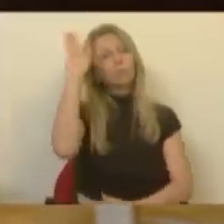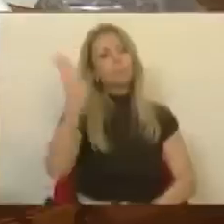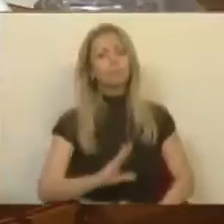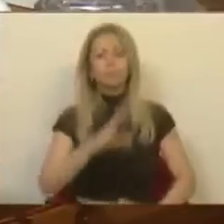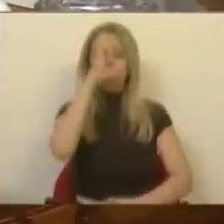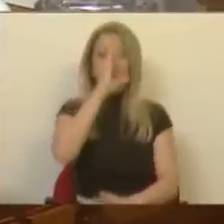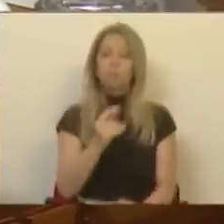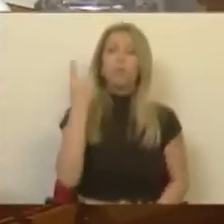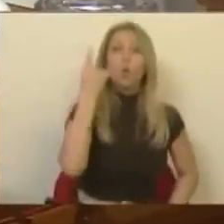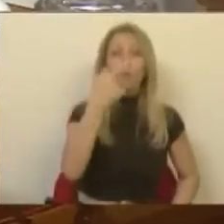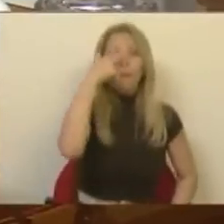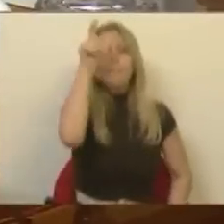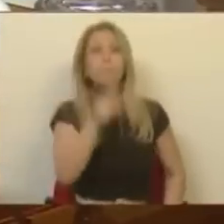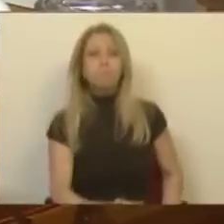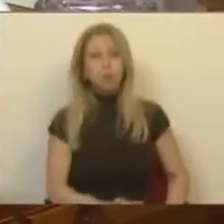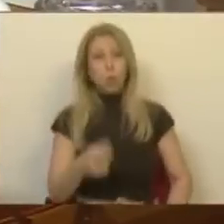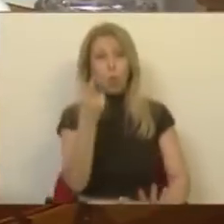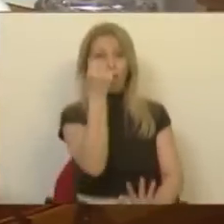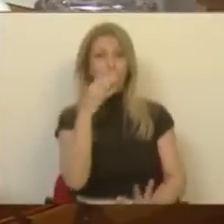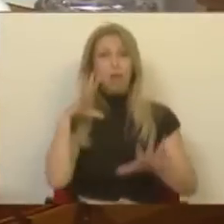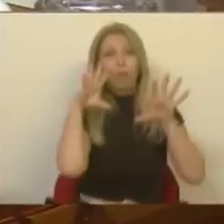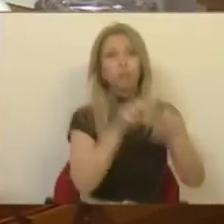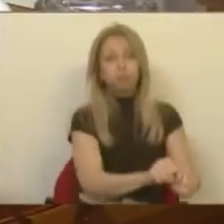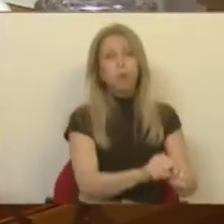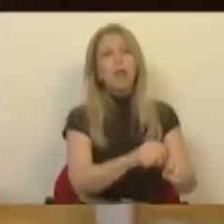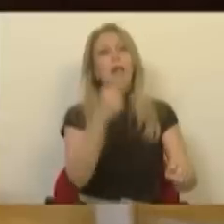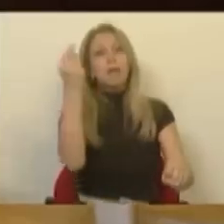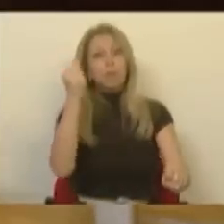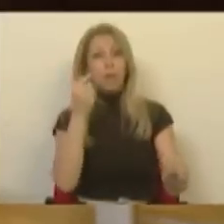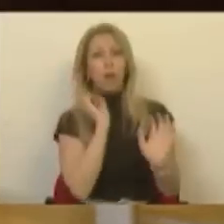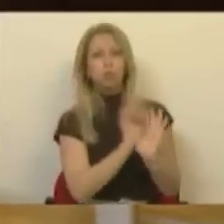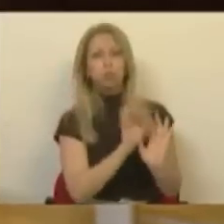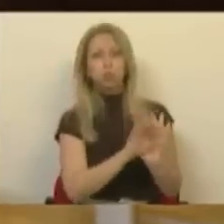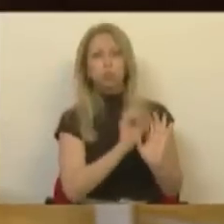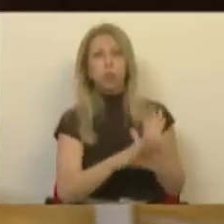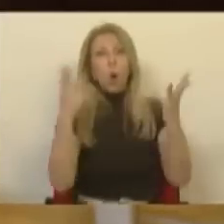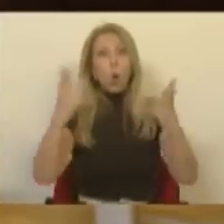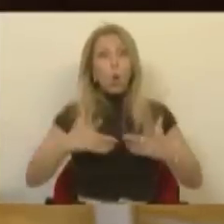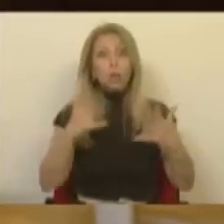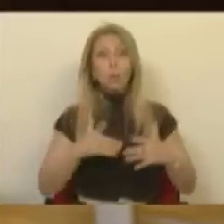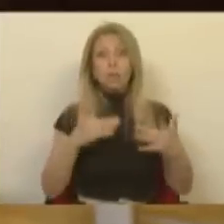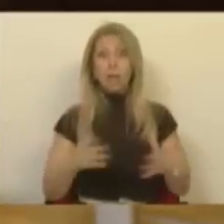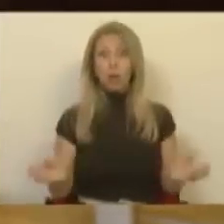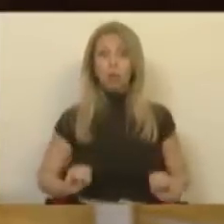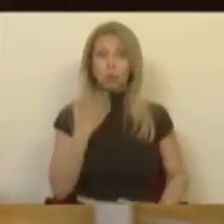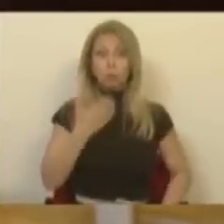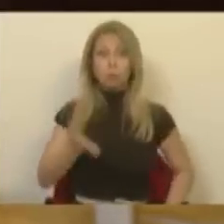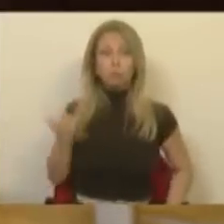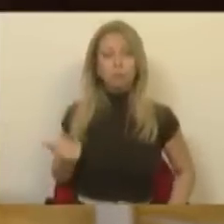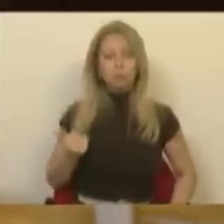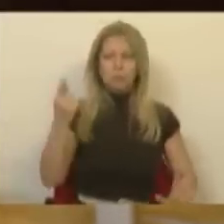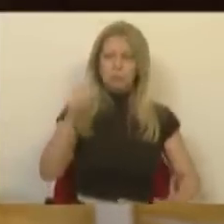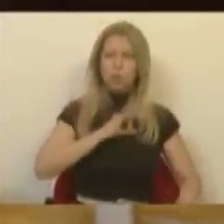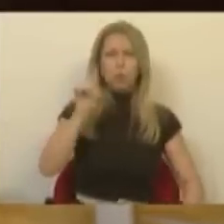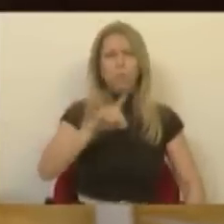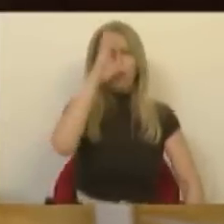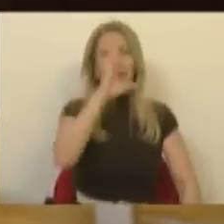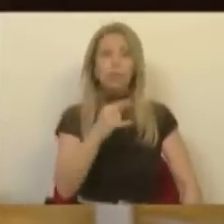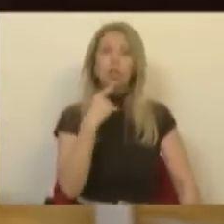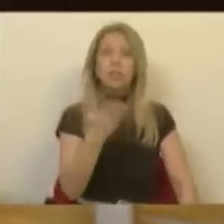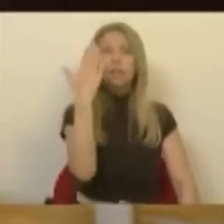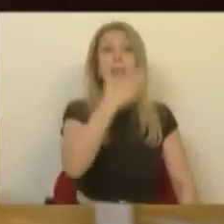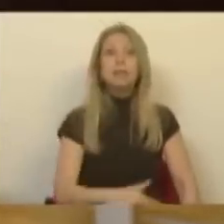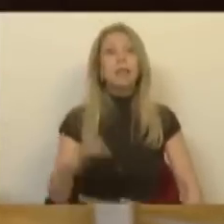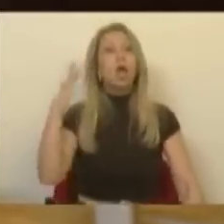arriscadas que tinha entrado na conta dela dinheiro que não tinha sido contabilizado e isso na minha aqui que se entrar numa conta